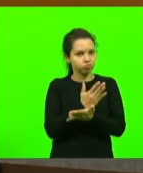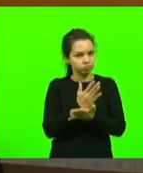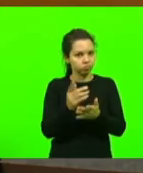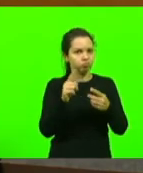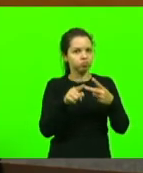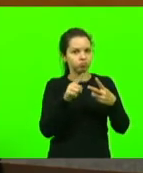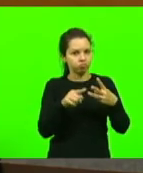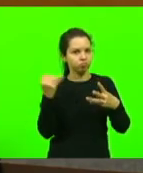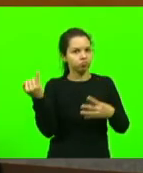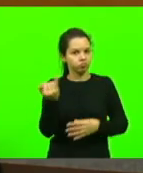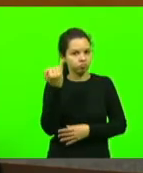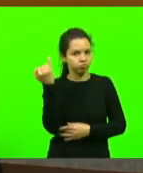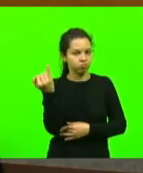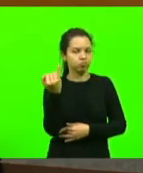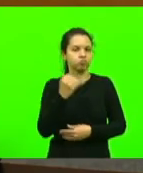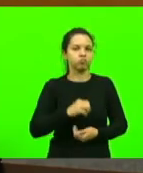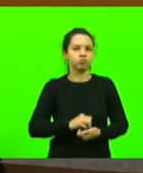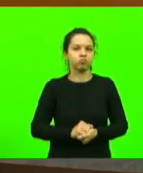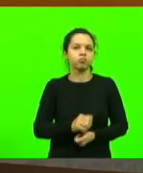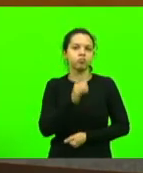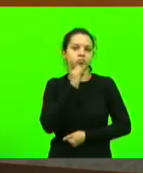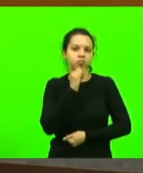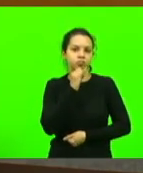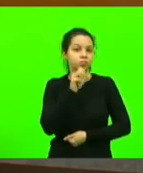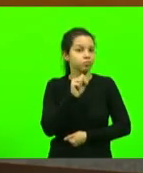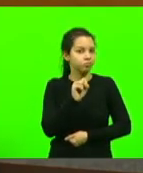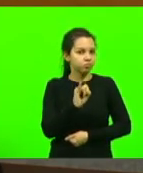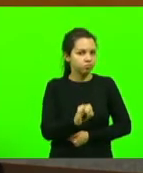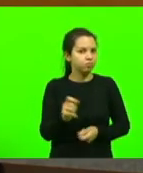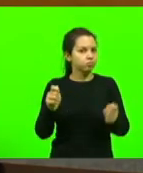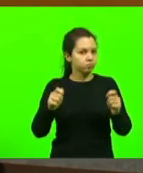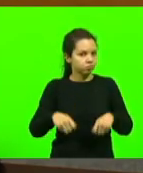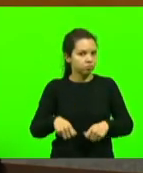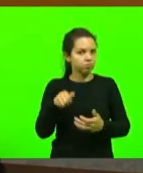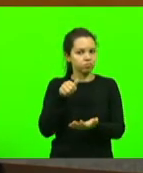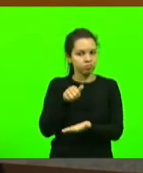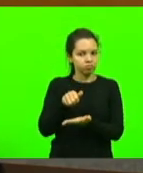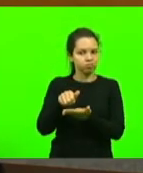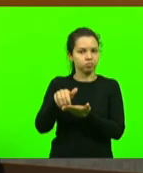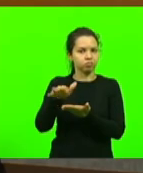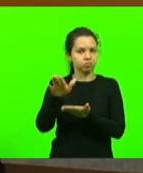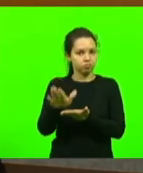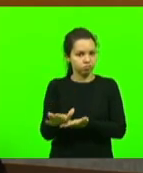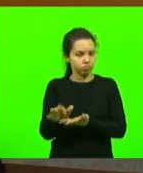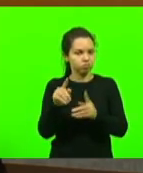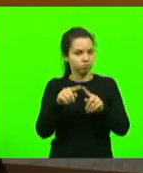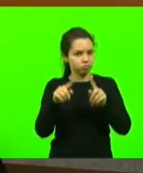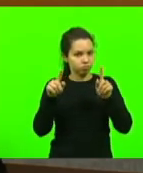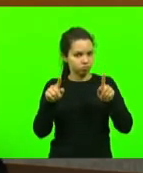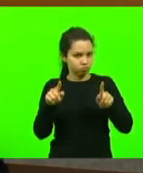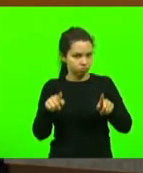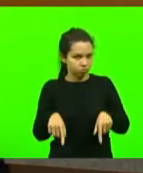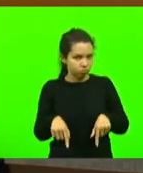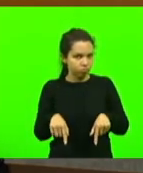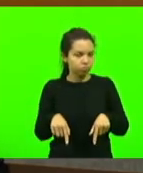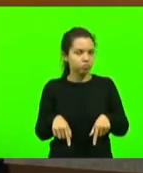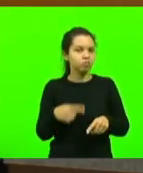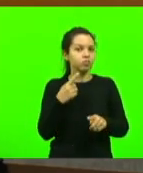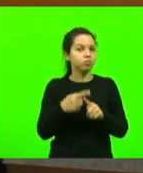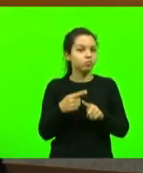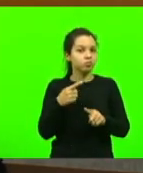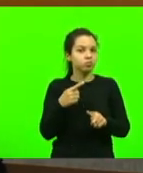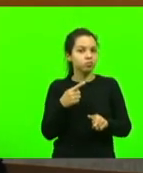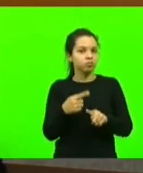exemplo e se tem a facilidade demissão do Servidor porque se